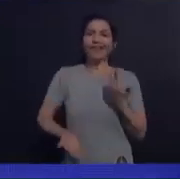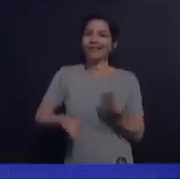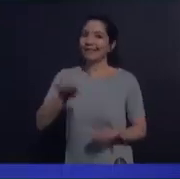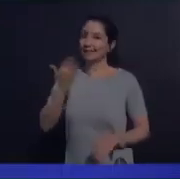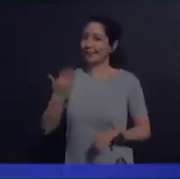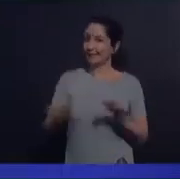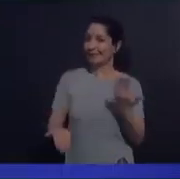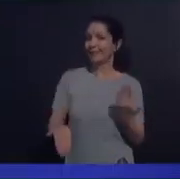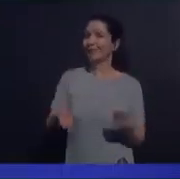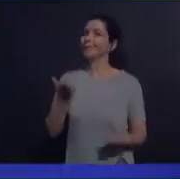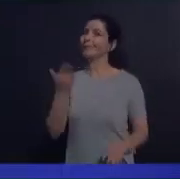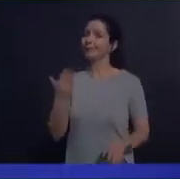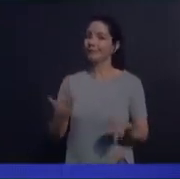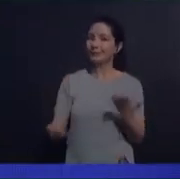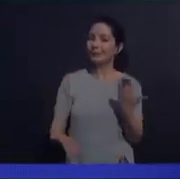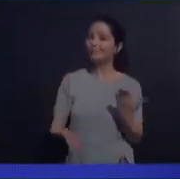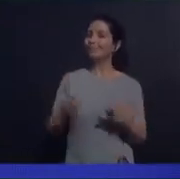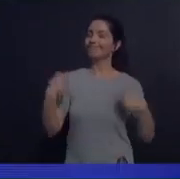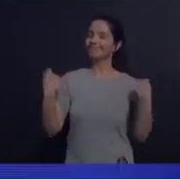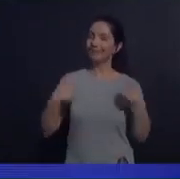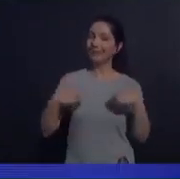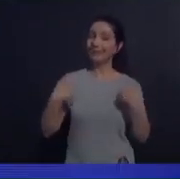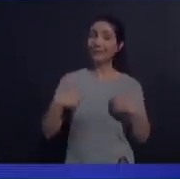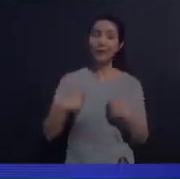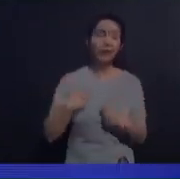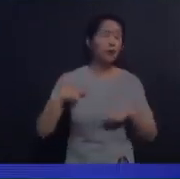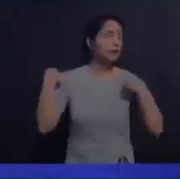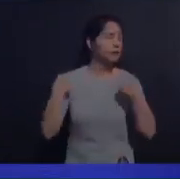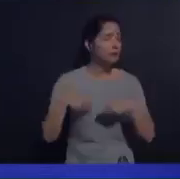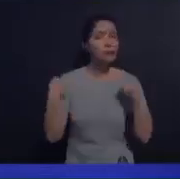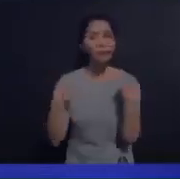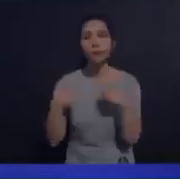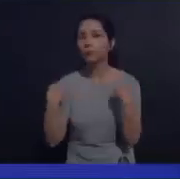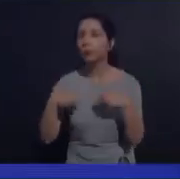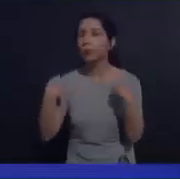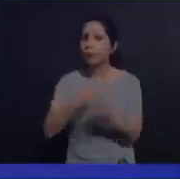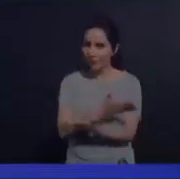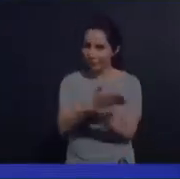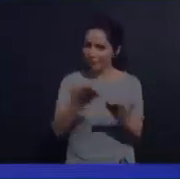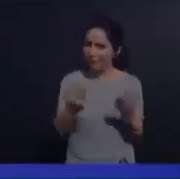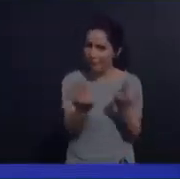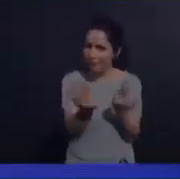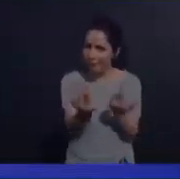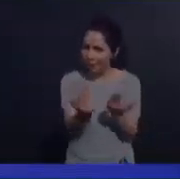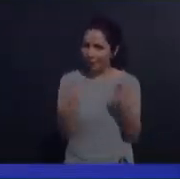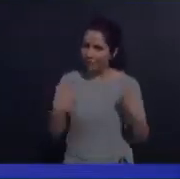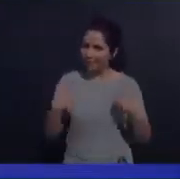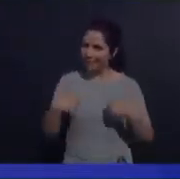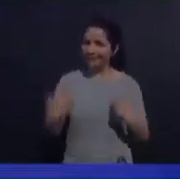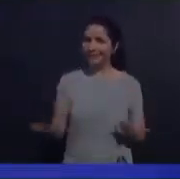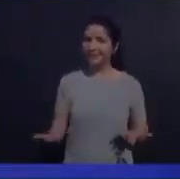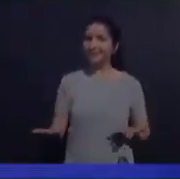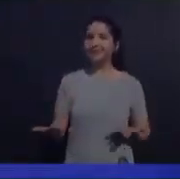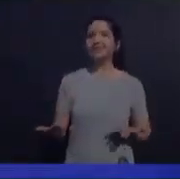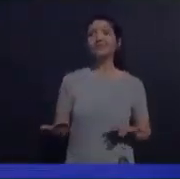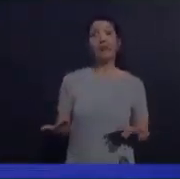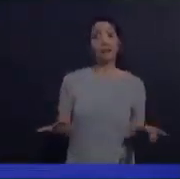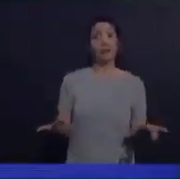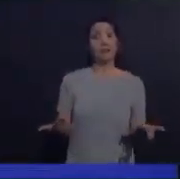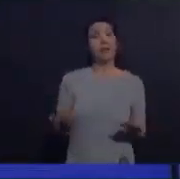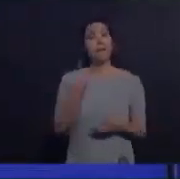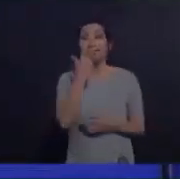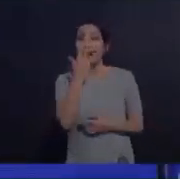nós precisamos de espírito de equilíbrio. Eu preciso muito, vocês também precisam? Gente, meu Deus, parece